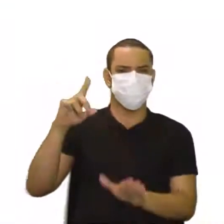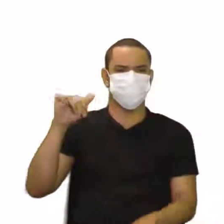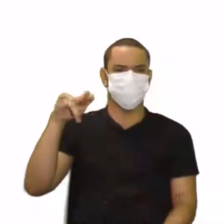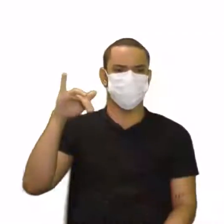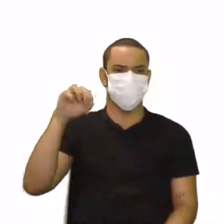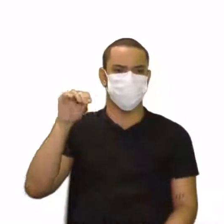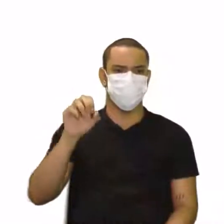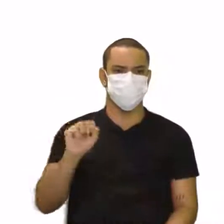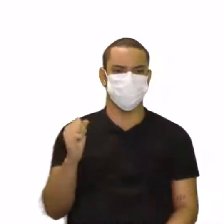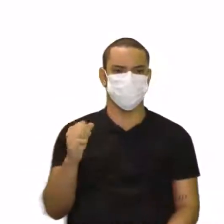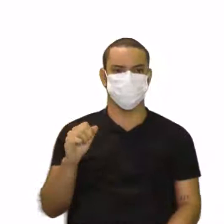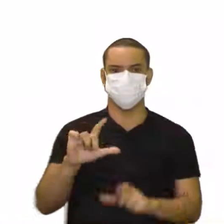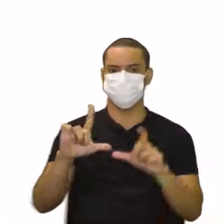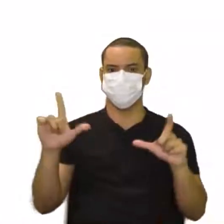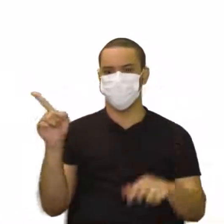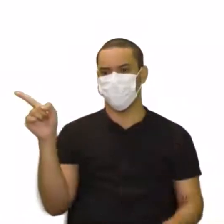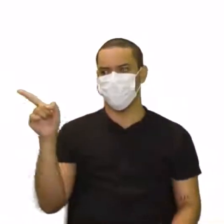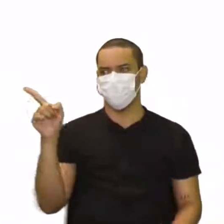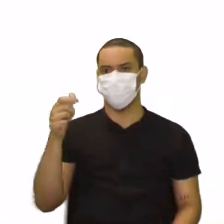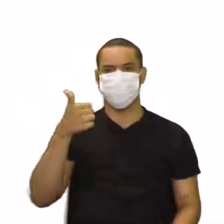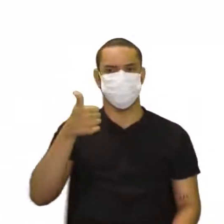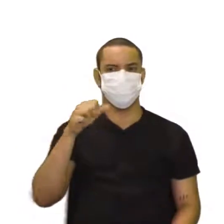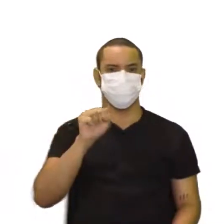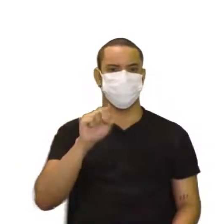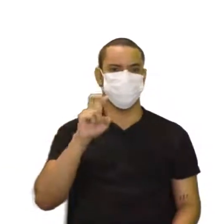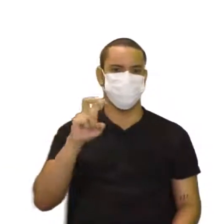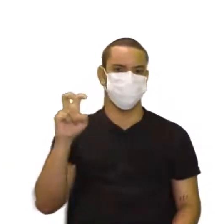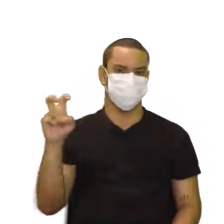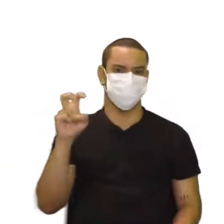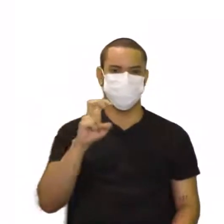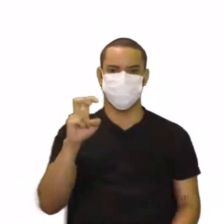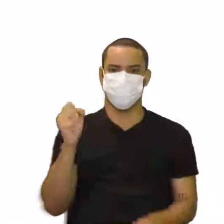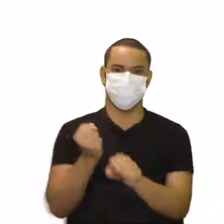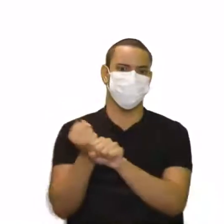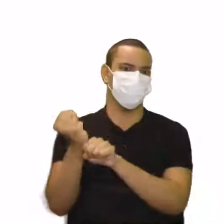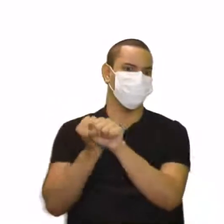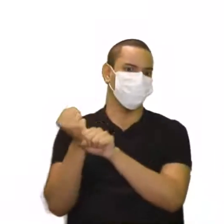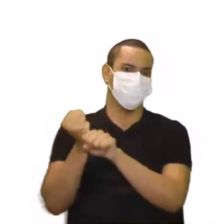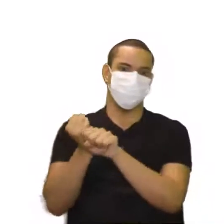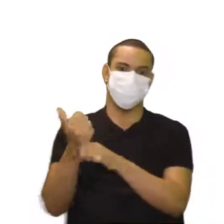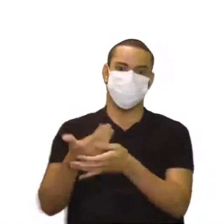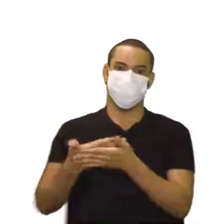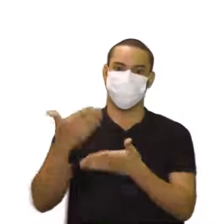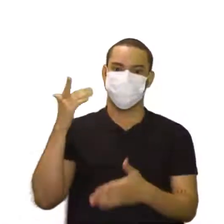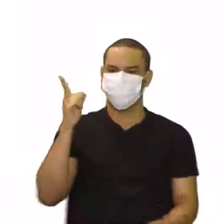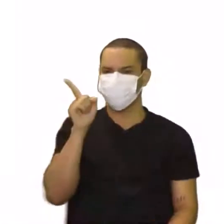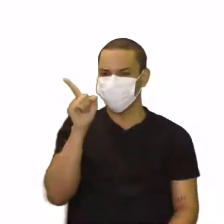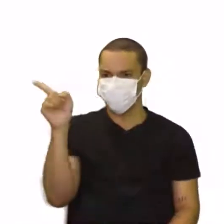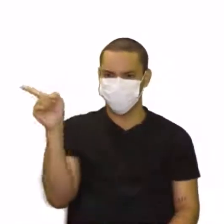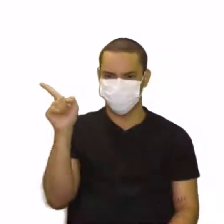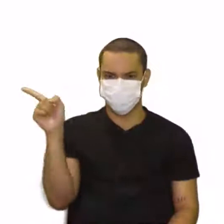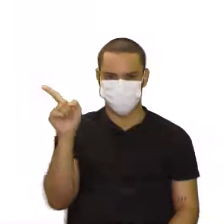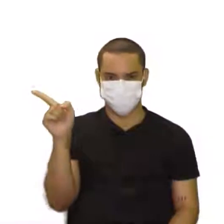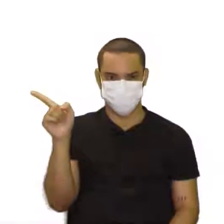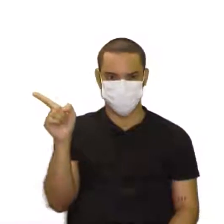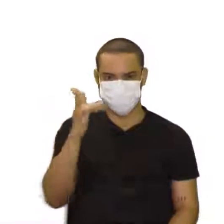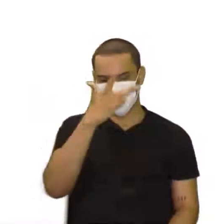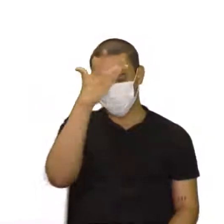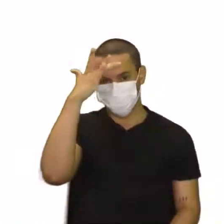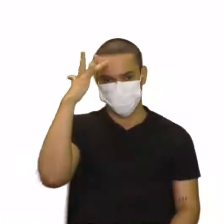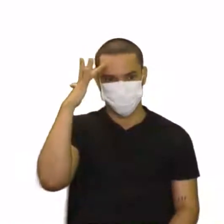né? É lá de 1855. Se liga aqui na engenhoca, né, que a pessoa fez aqui para poder